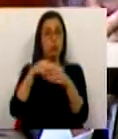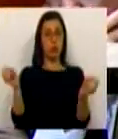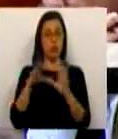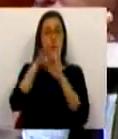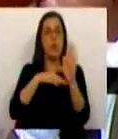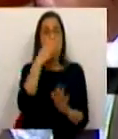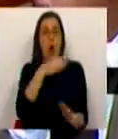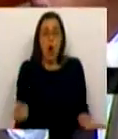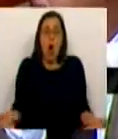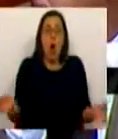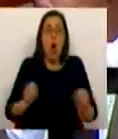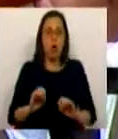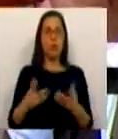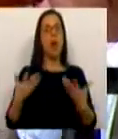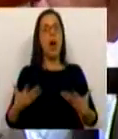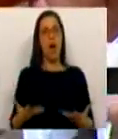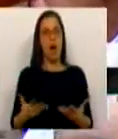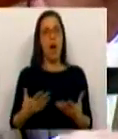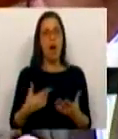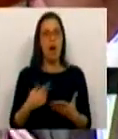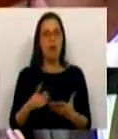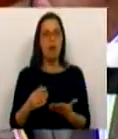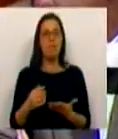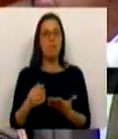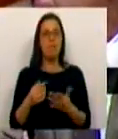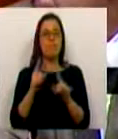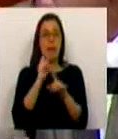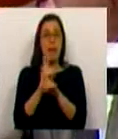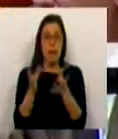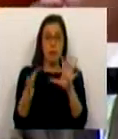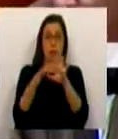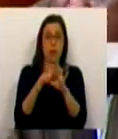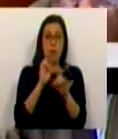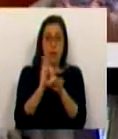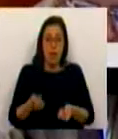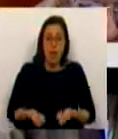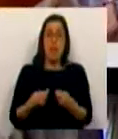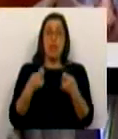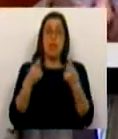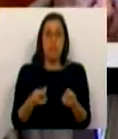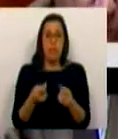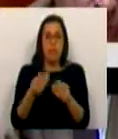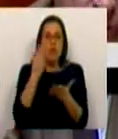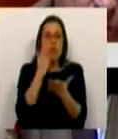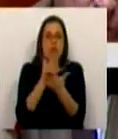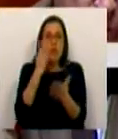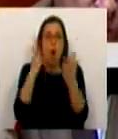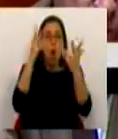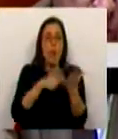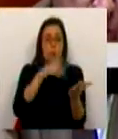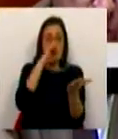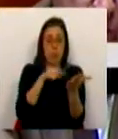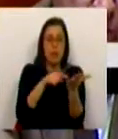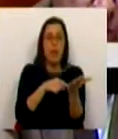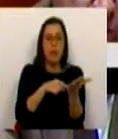programas operacionais e estamos agora a suportar com investimento exclusivo do Orçamento de